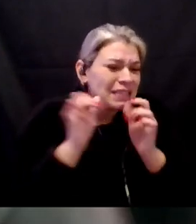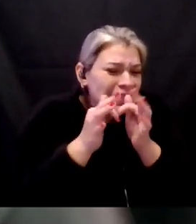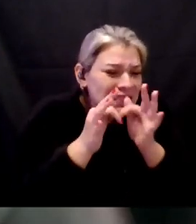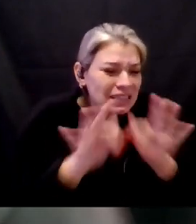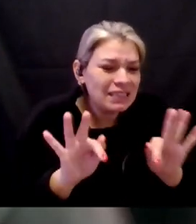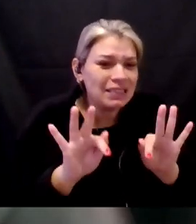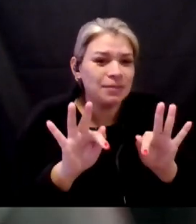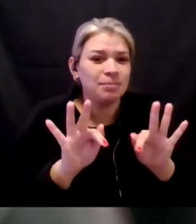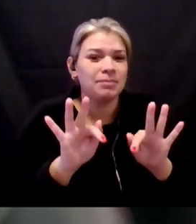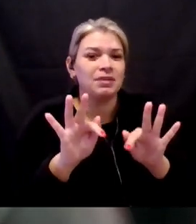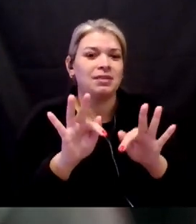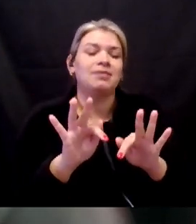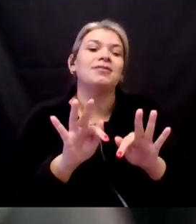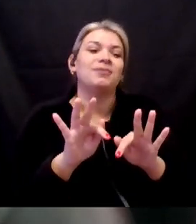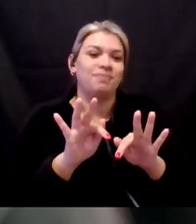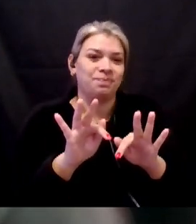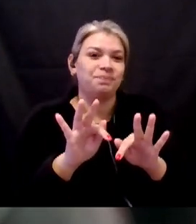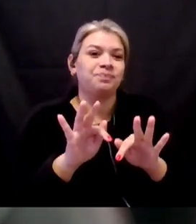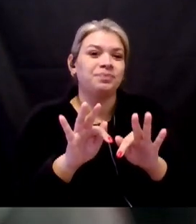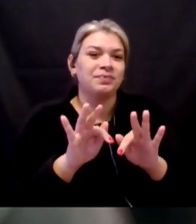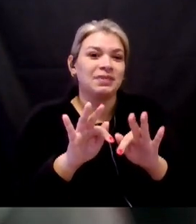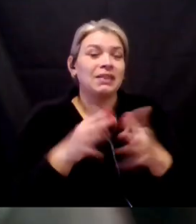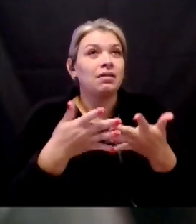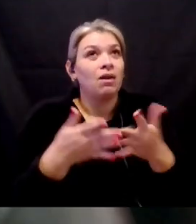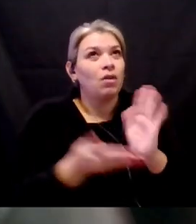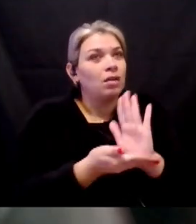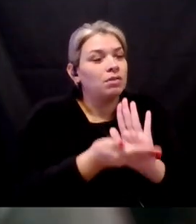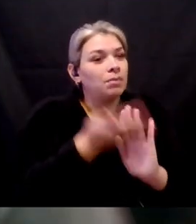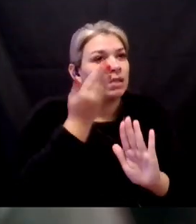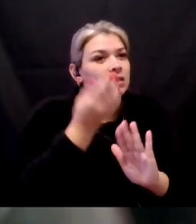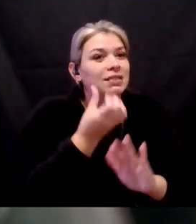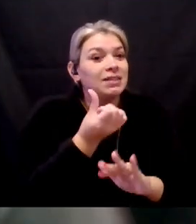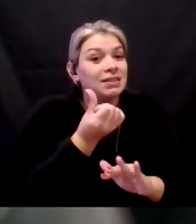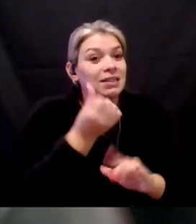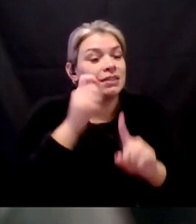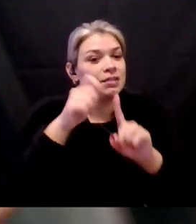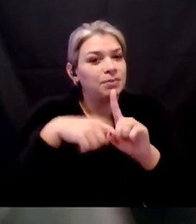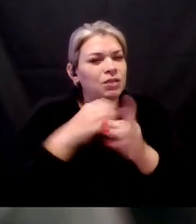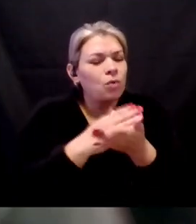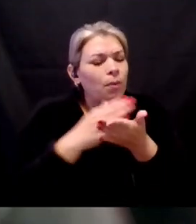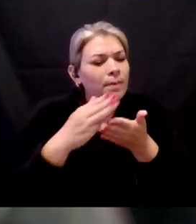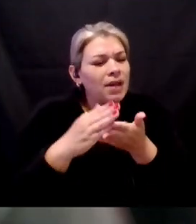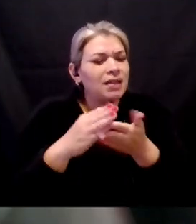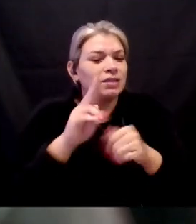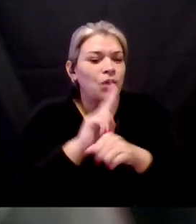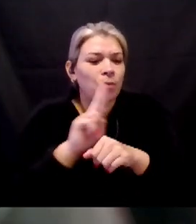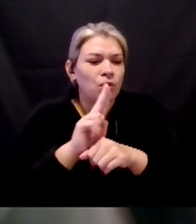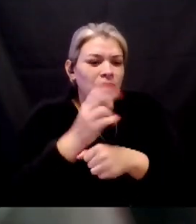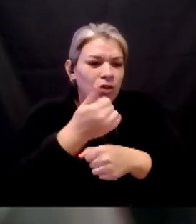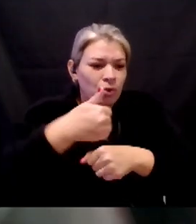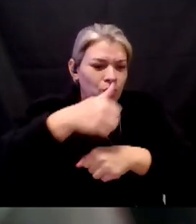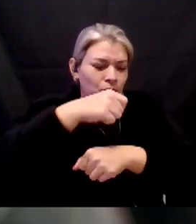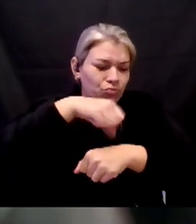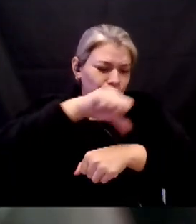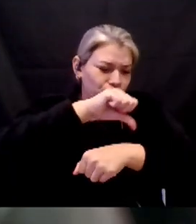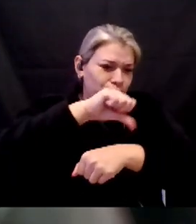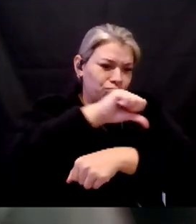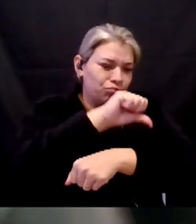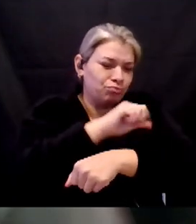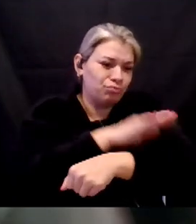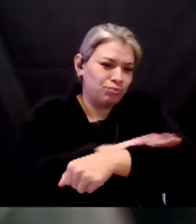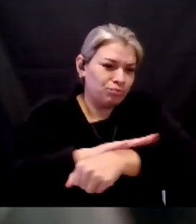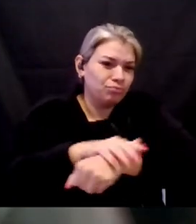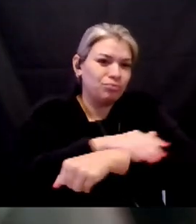A partir de 6 meses, a gente sim começa a passar o protetor, mas evitar qualquer outro tipo de componente químico ali naquela pele